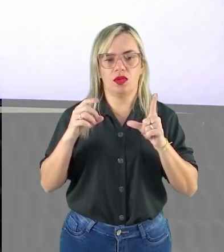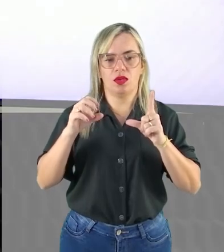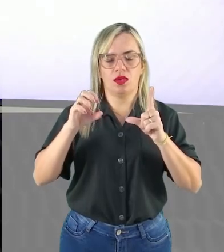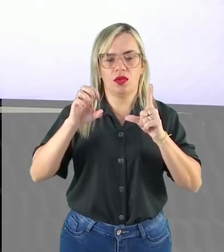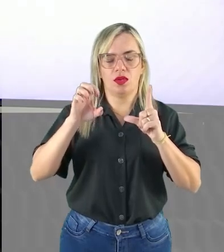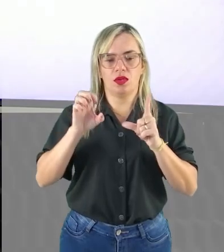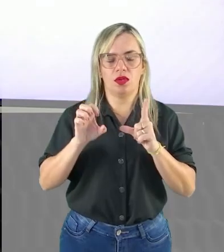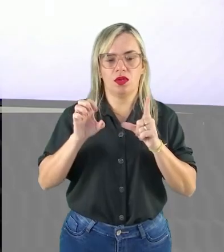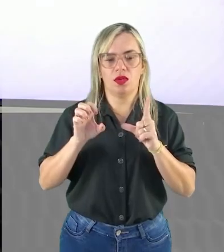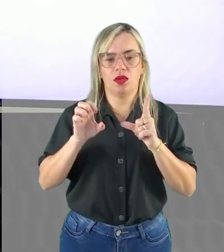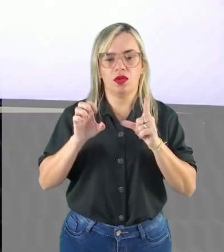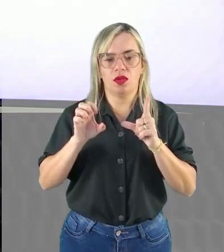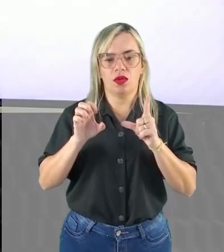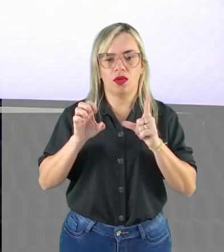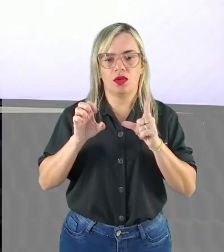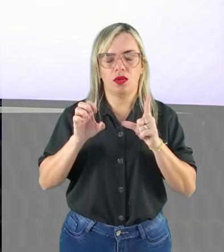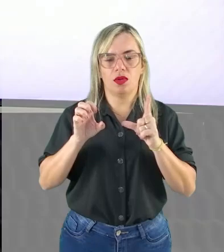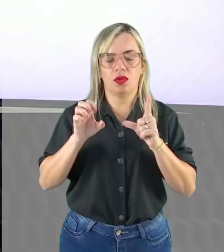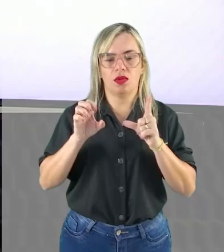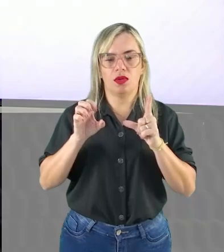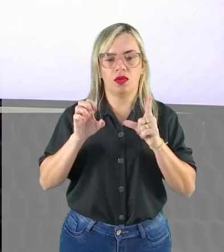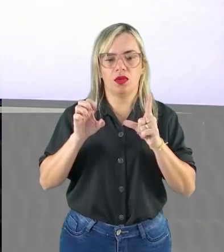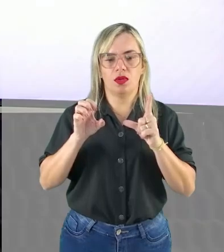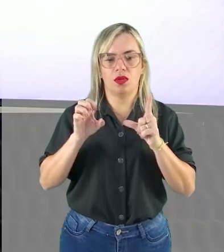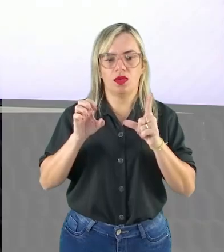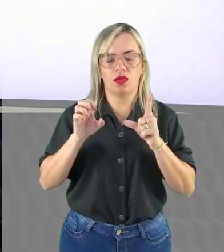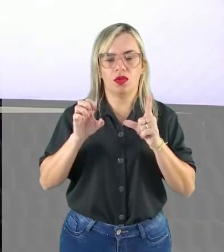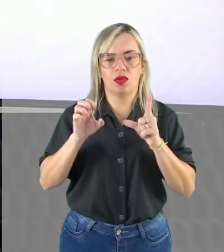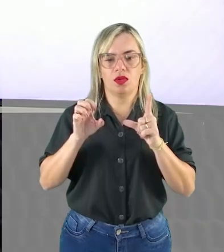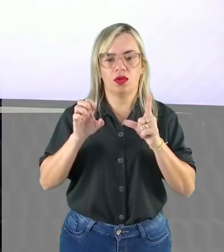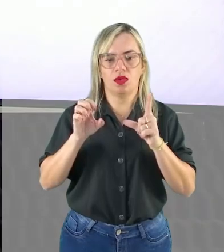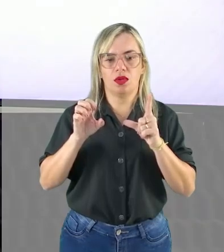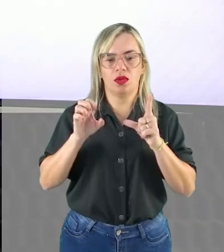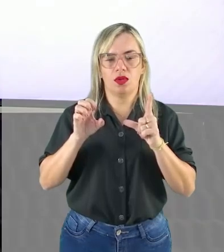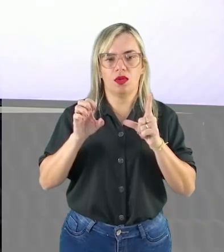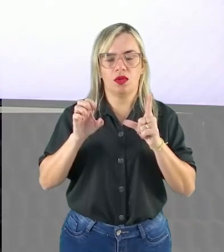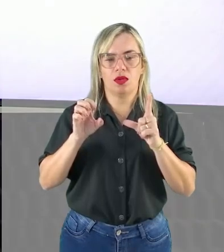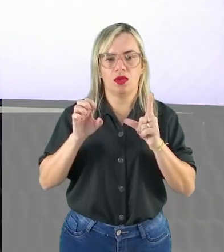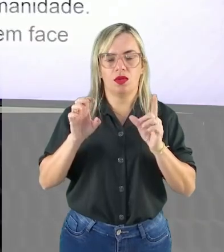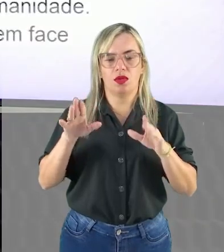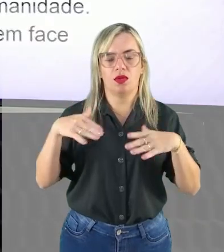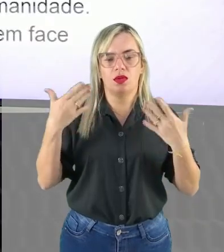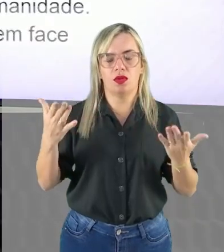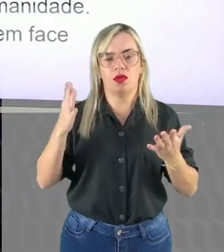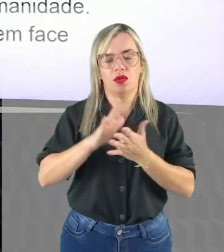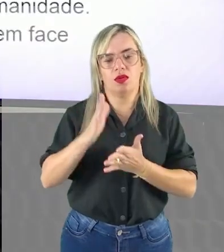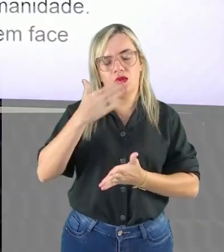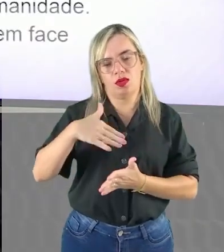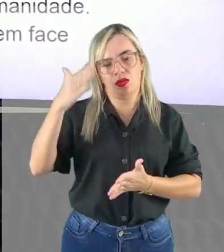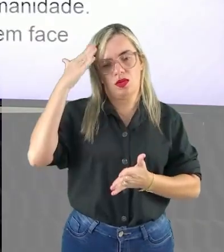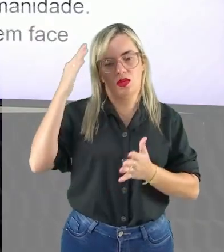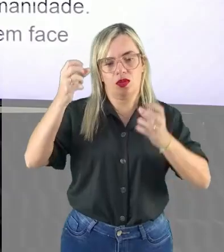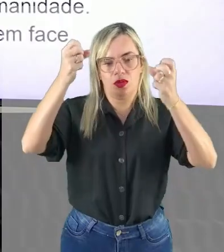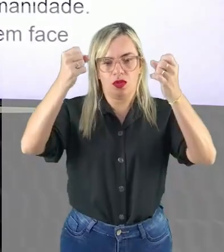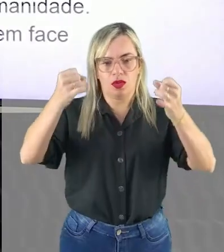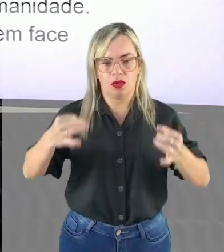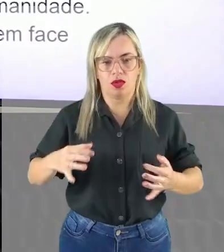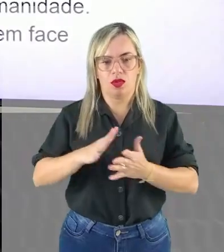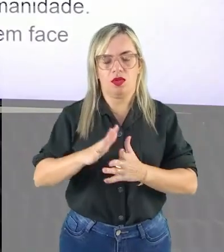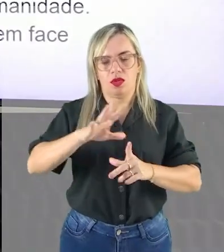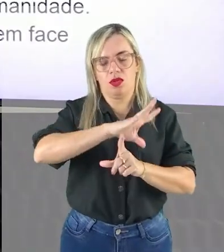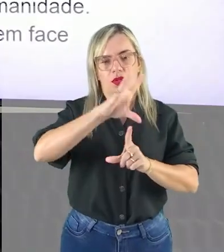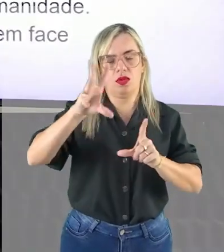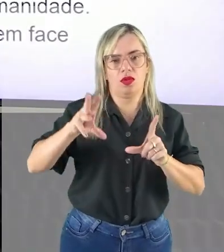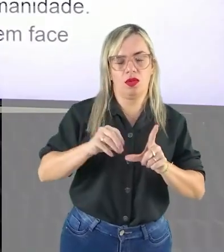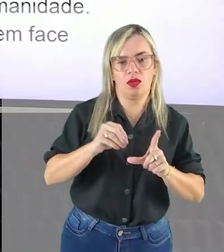ali humorística está manipulando das notícias difundidas pela mídia. Então vamos entender o que ele diz. A charge evoca